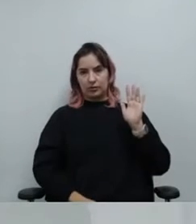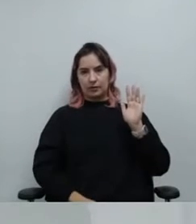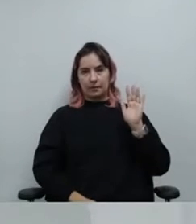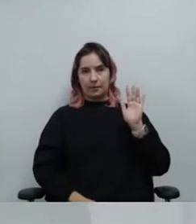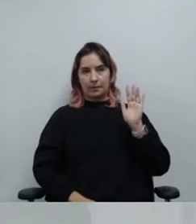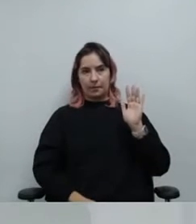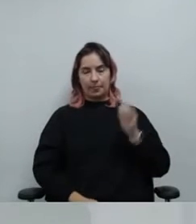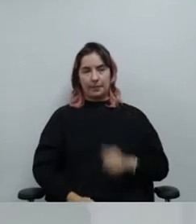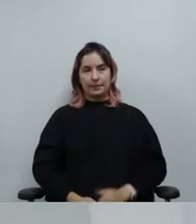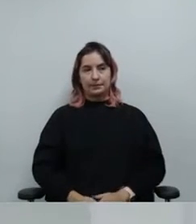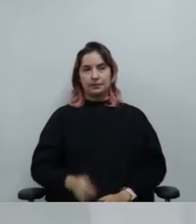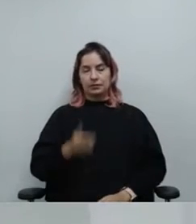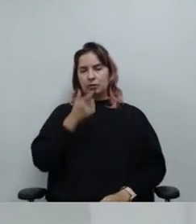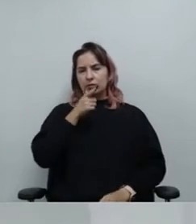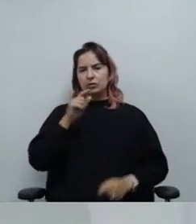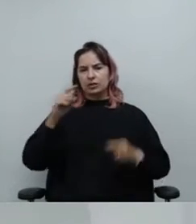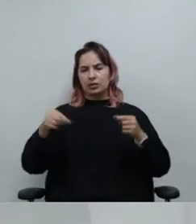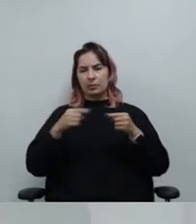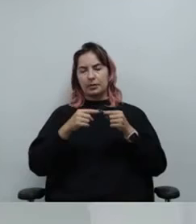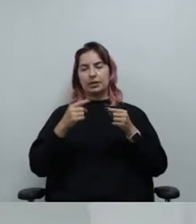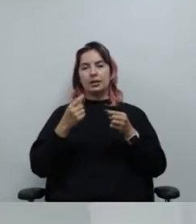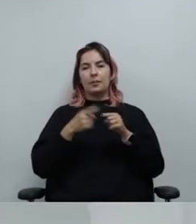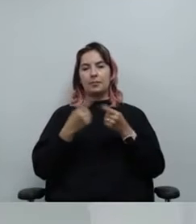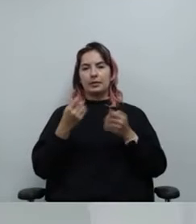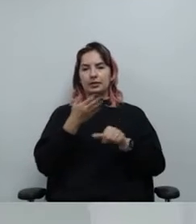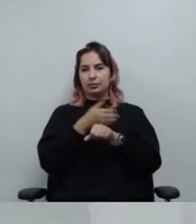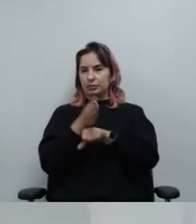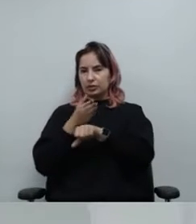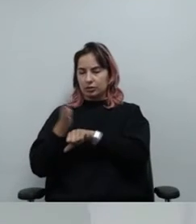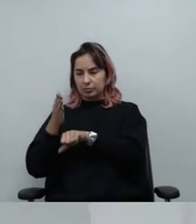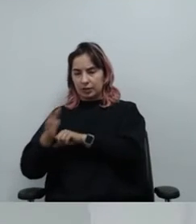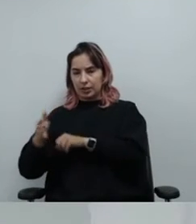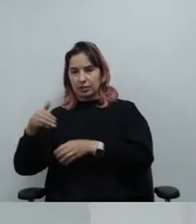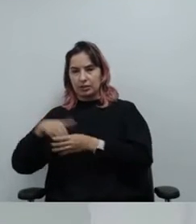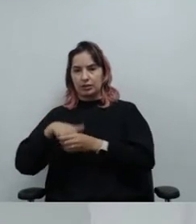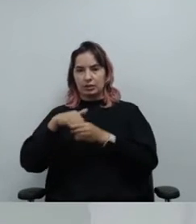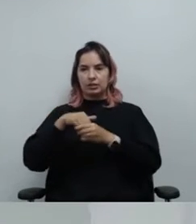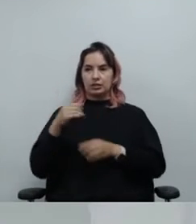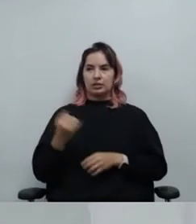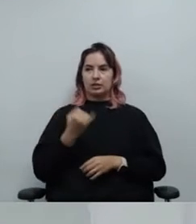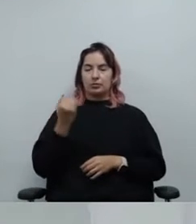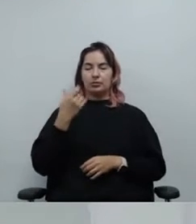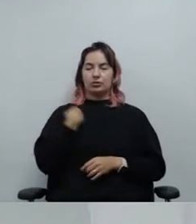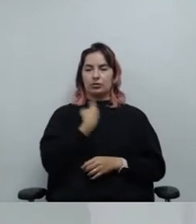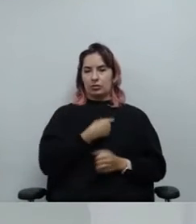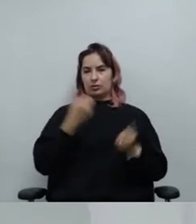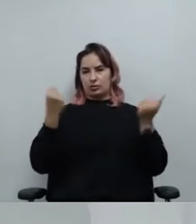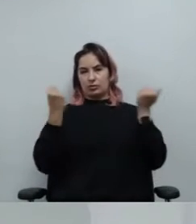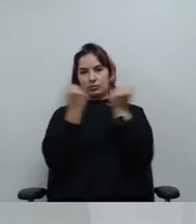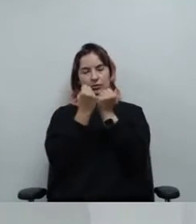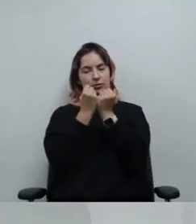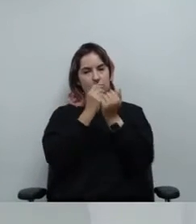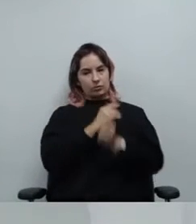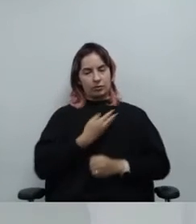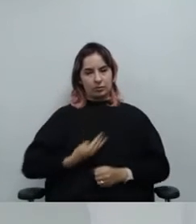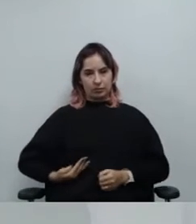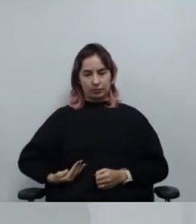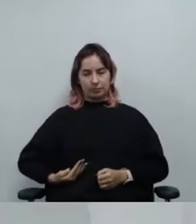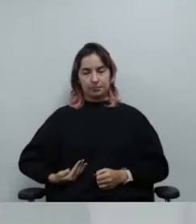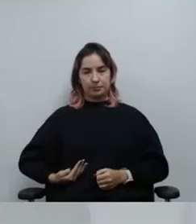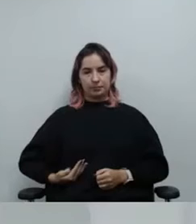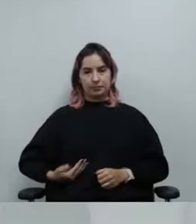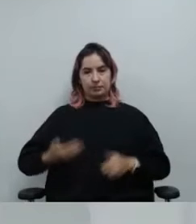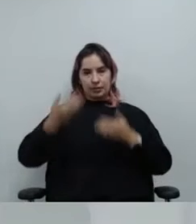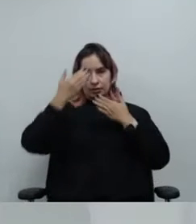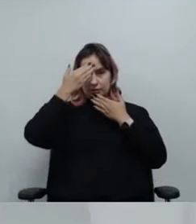não alcançaram a meta, mas que participaram dessa eleição, que foi um momento riquíssimo da nossa Defensoria Pública. Em segundo lugar,